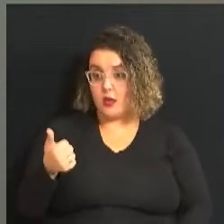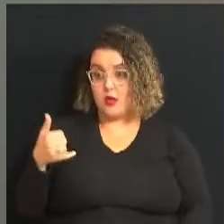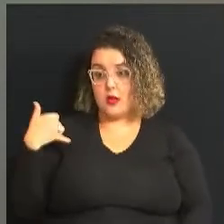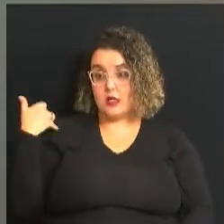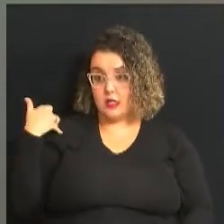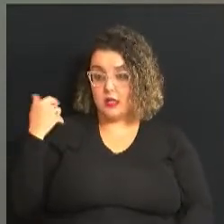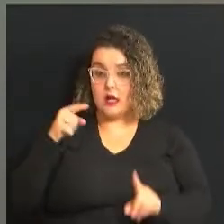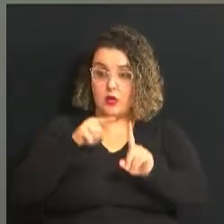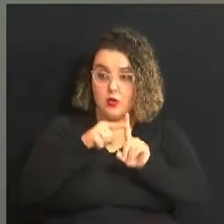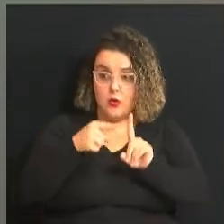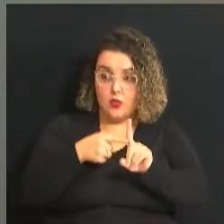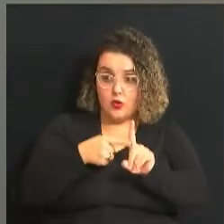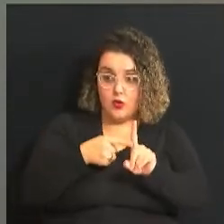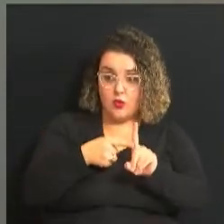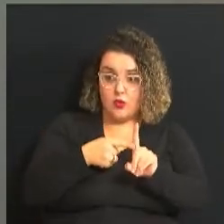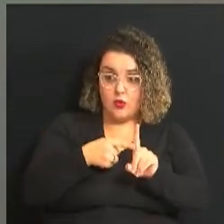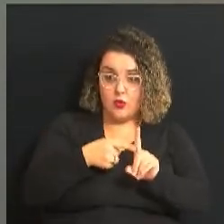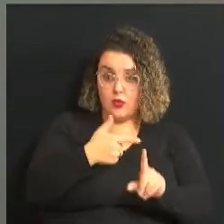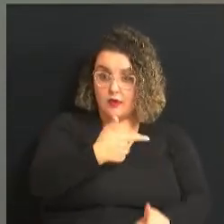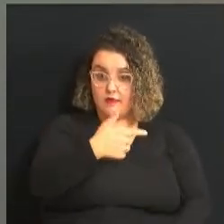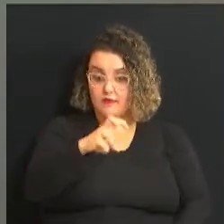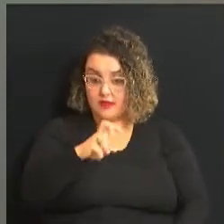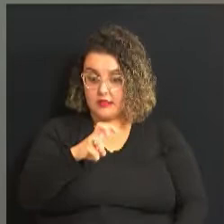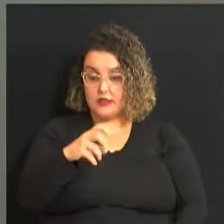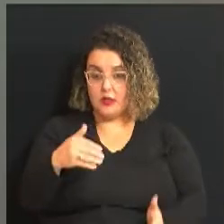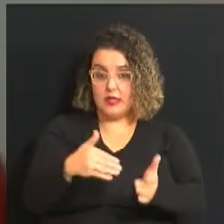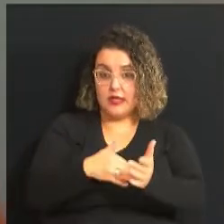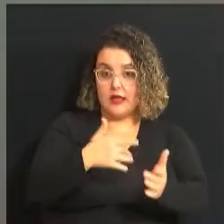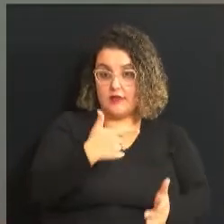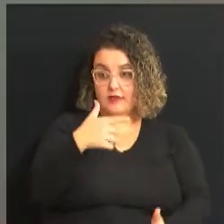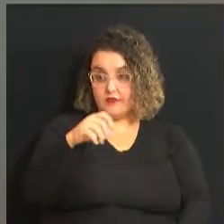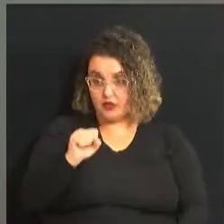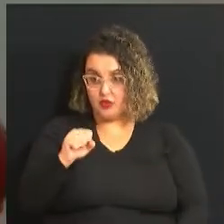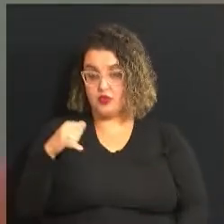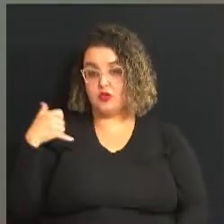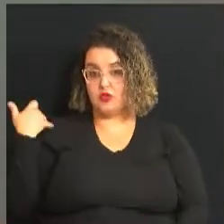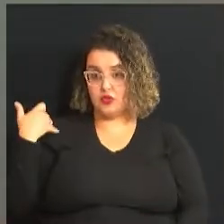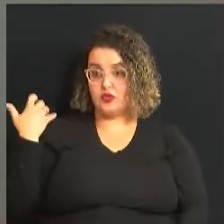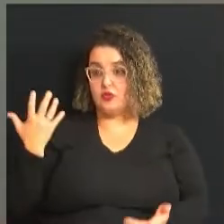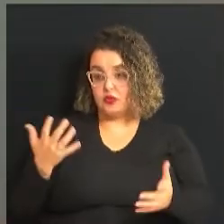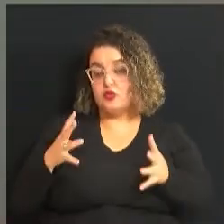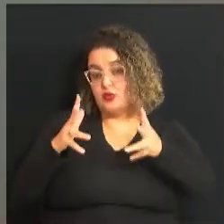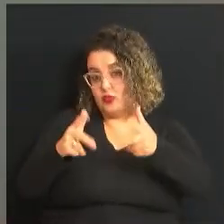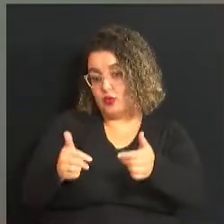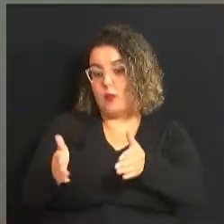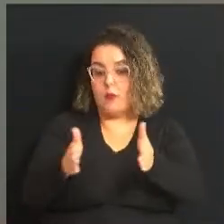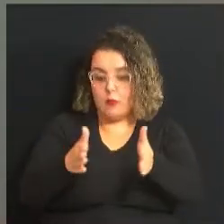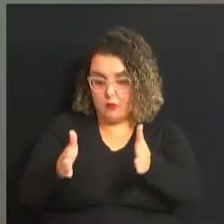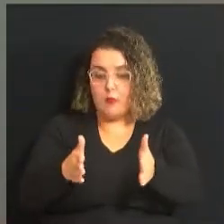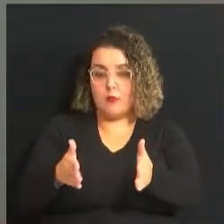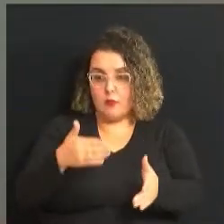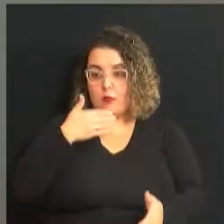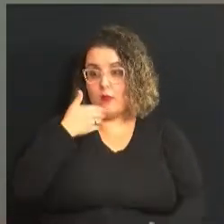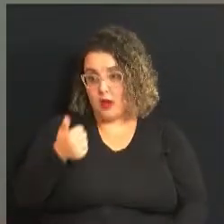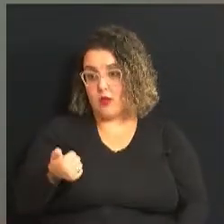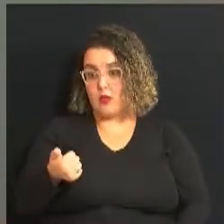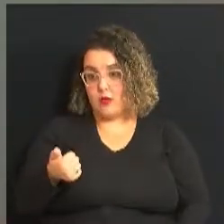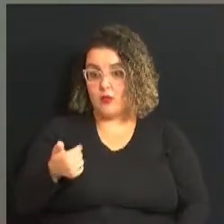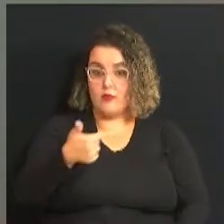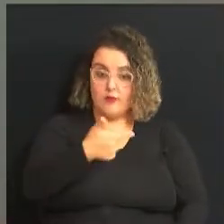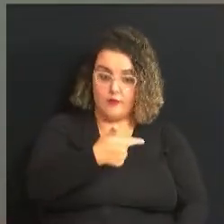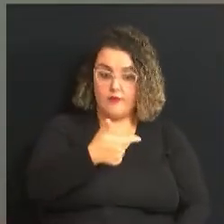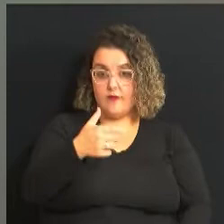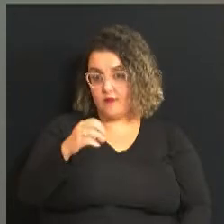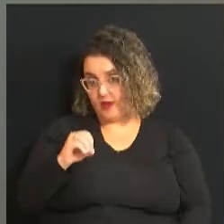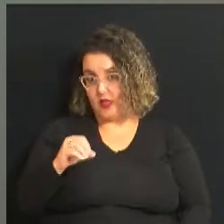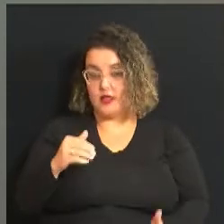engravidar seria entre 25 e 28 anos de idade. Mas, de maneira geral, o melhor período ali é entre os 20 e os 30